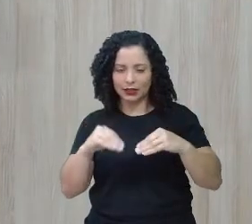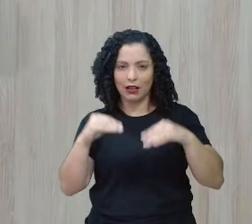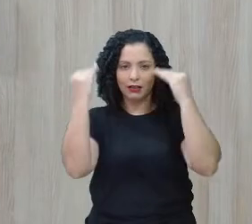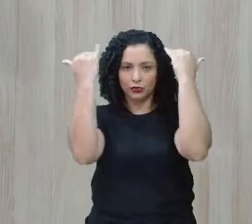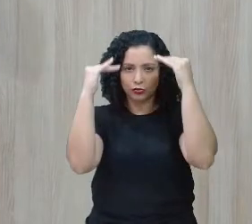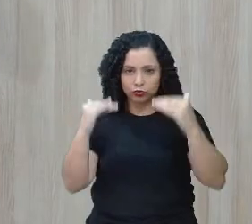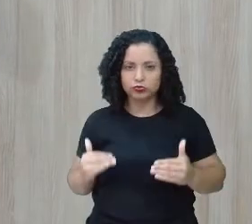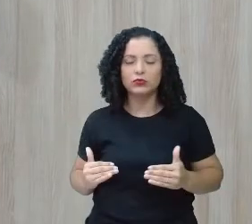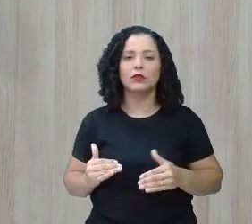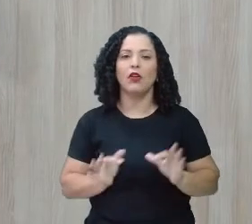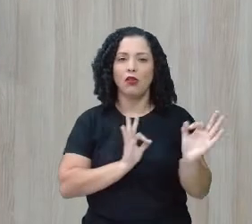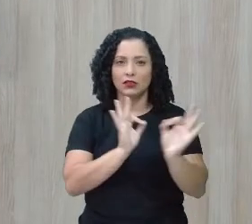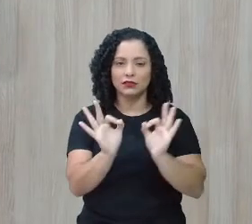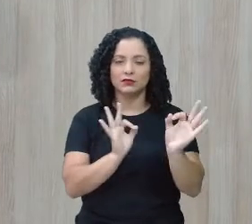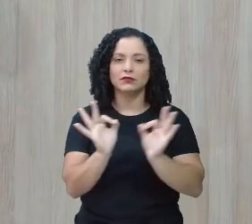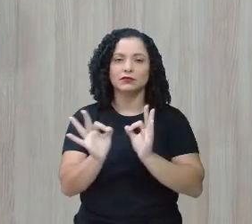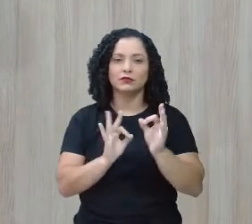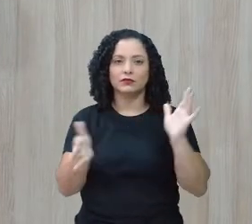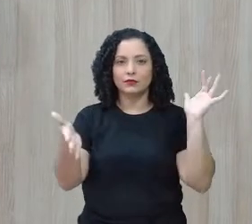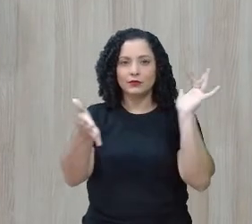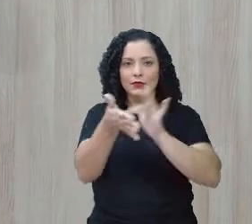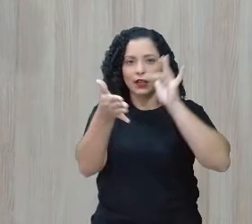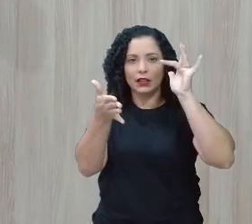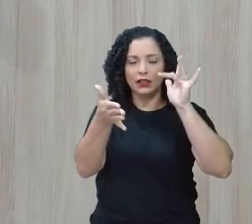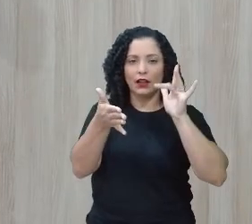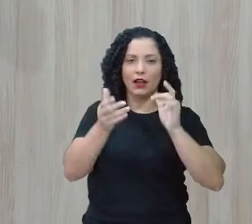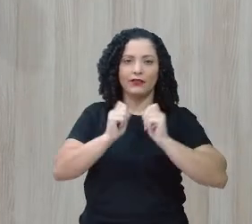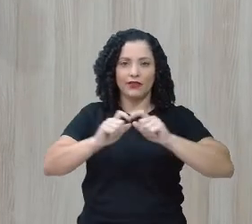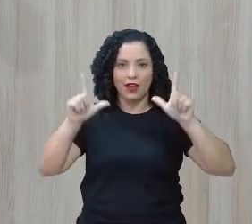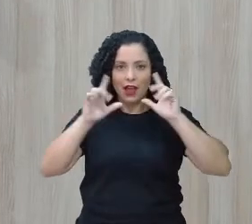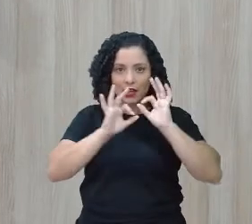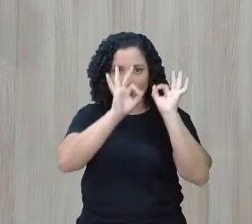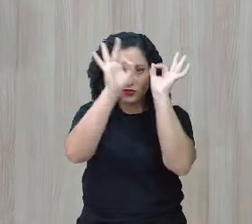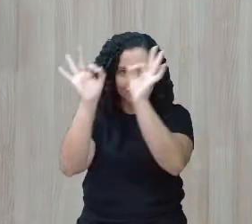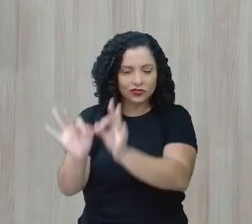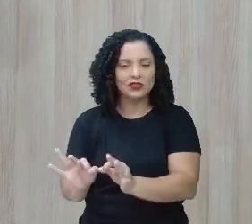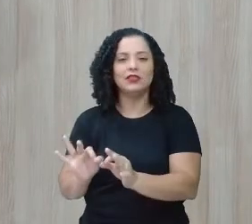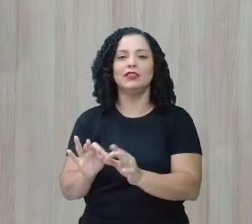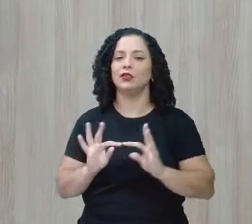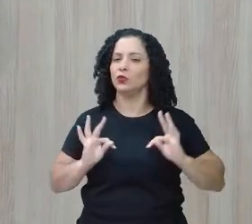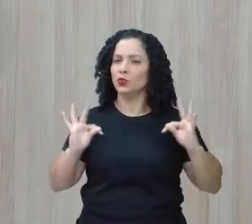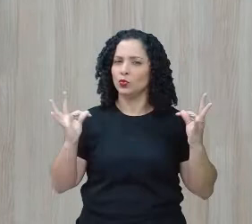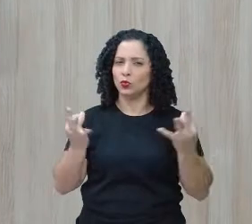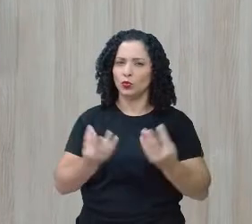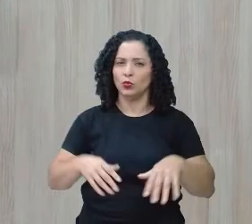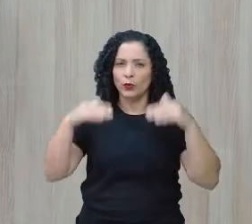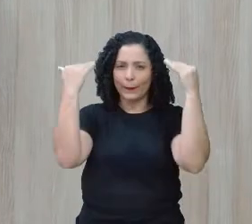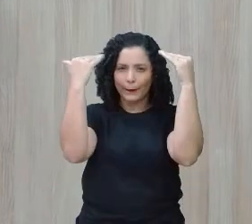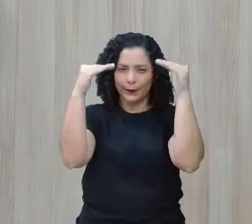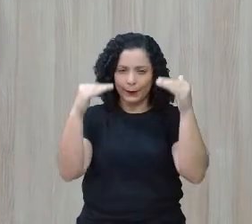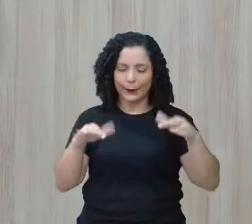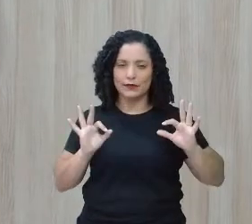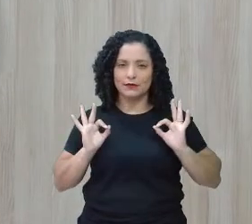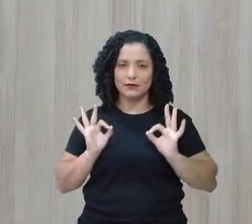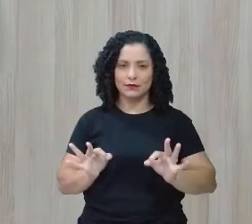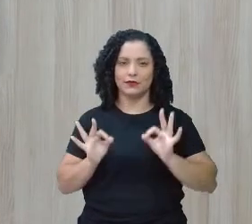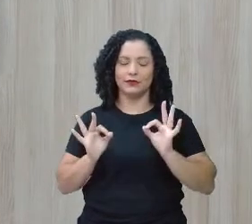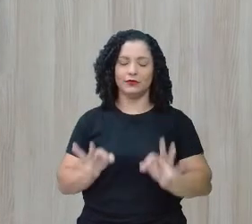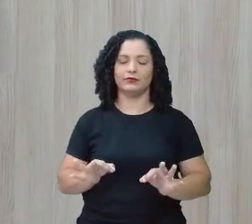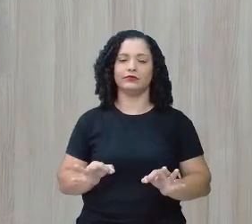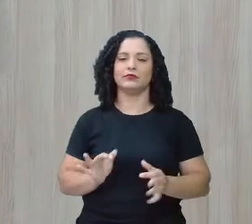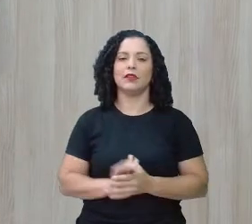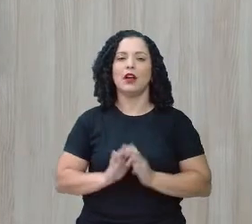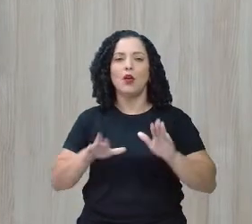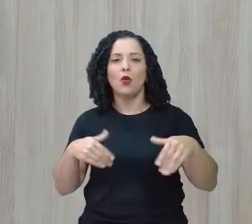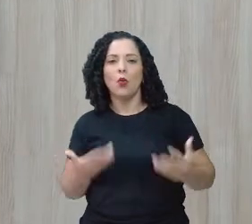ano, você vai clicar e vai assistir lá, tem todas as aulas por ordem cronológica, relacionando também a semana,